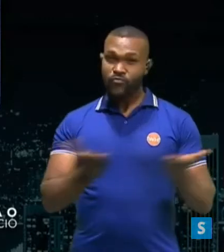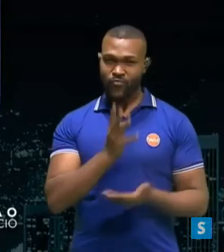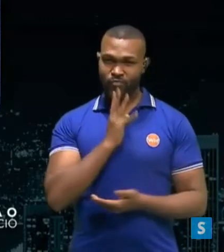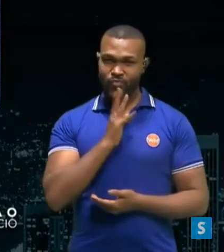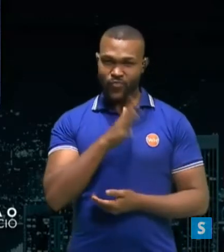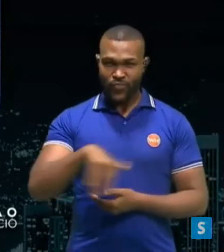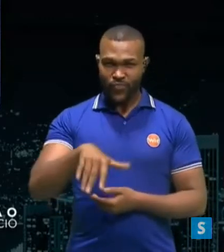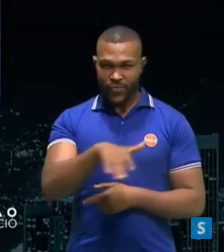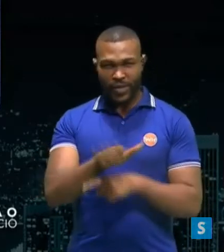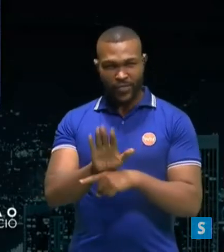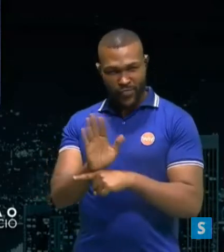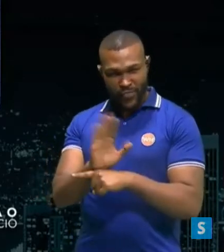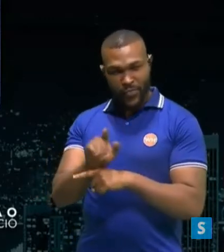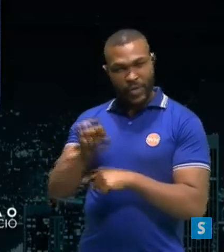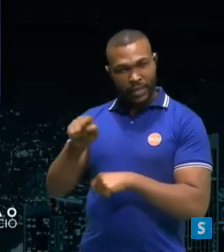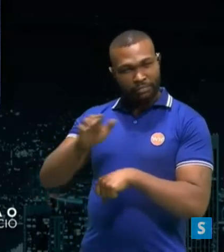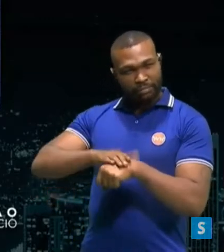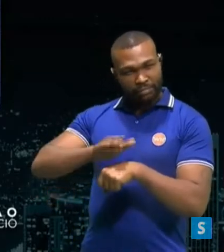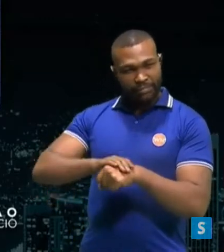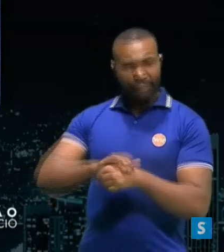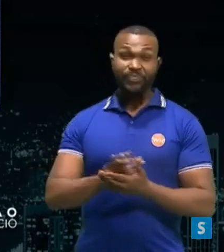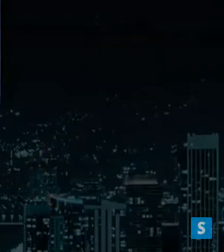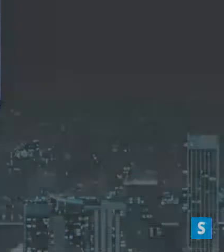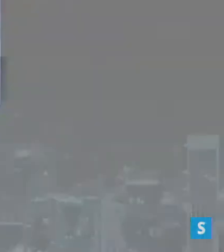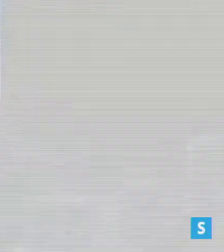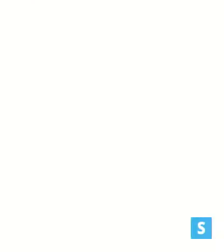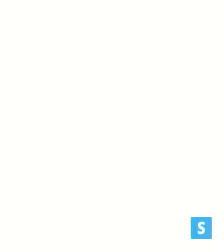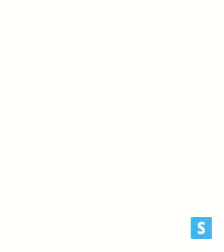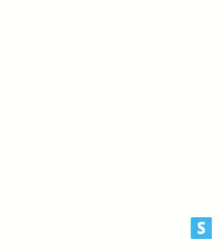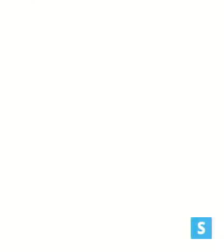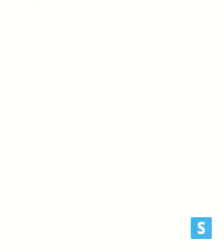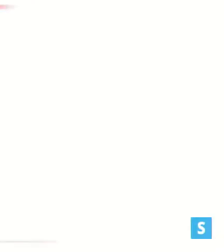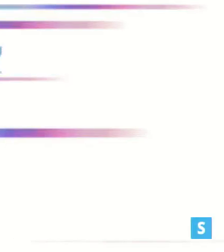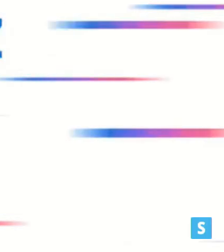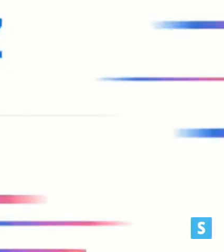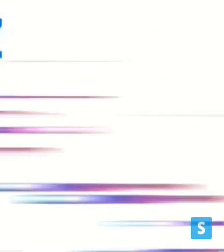pouco mais dessa iniciativa incrível aquele está se